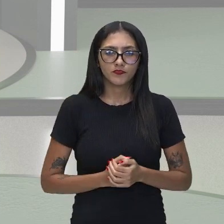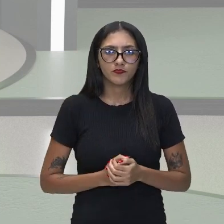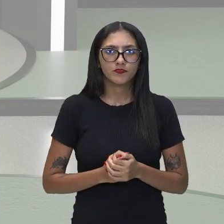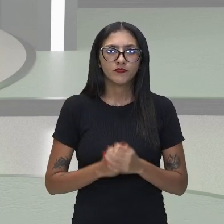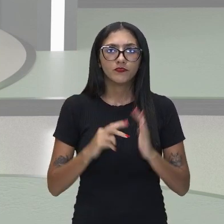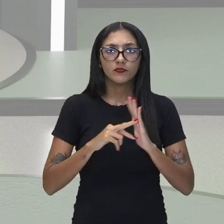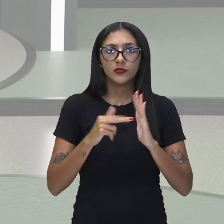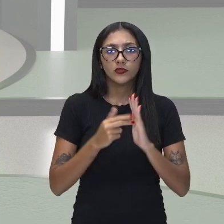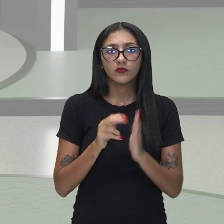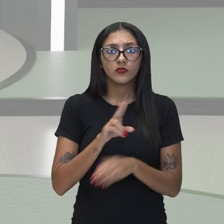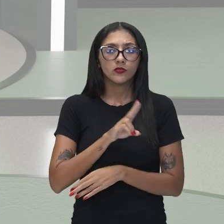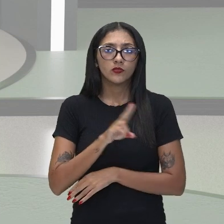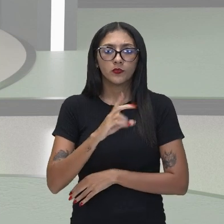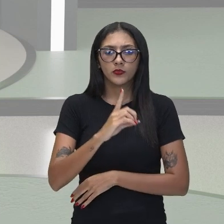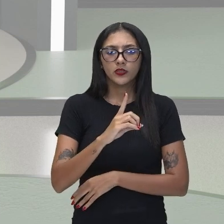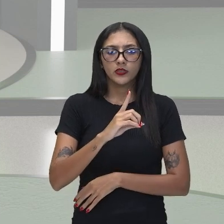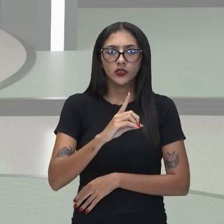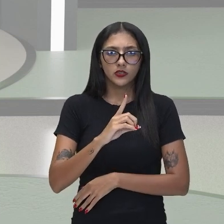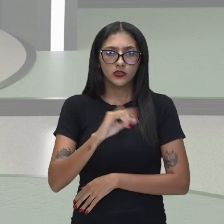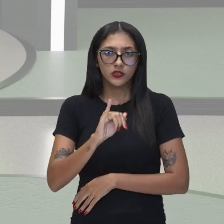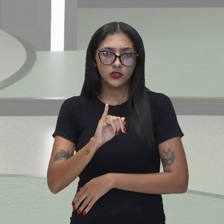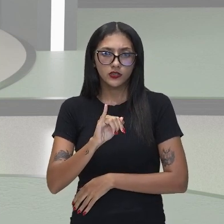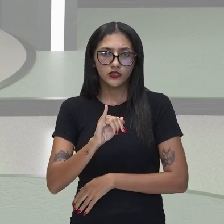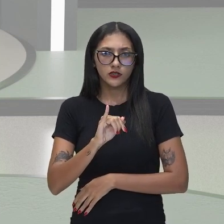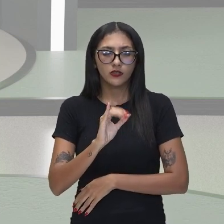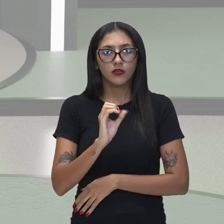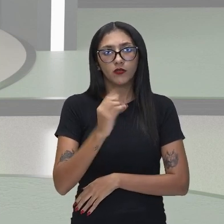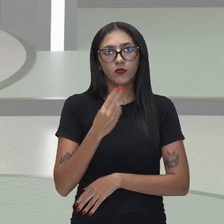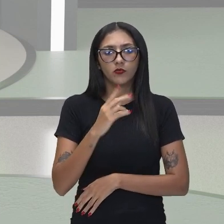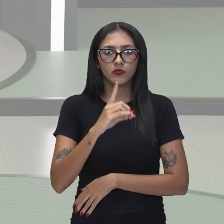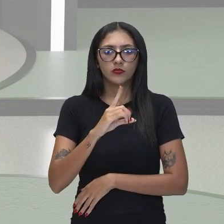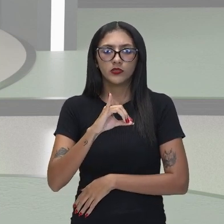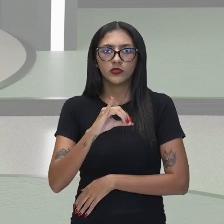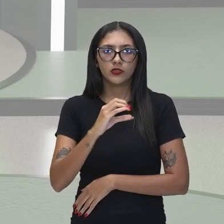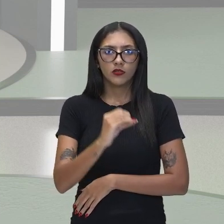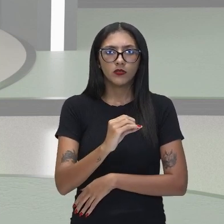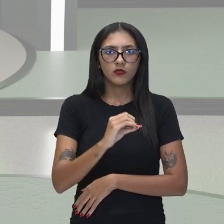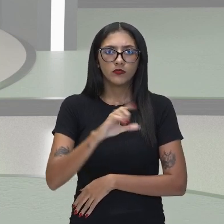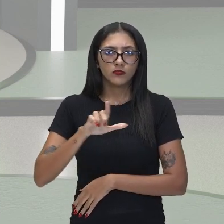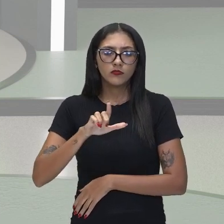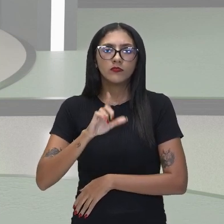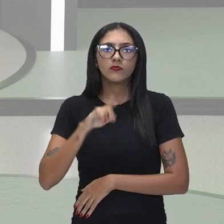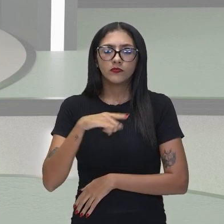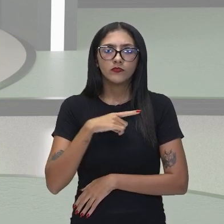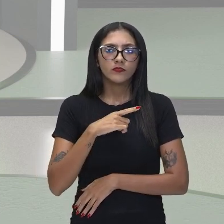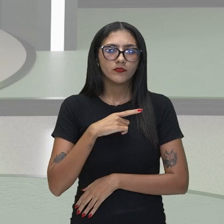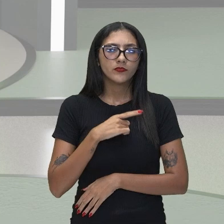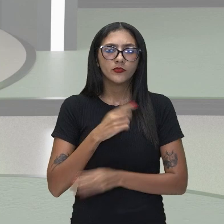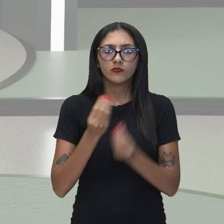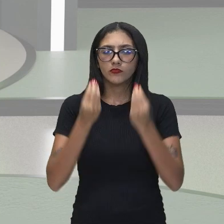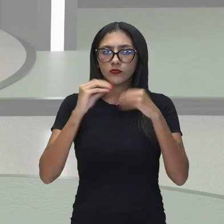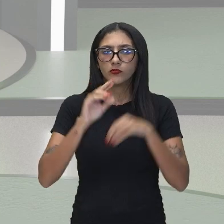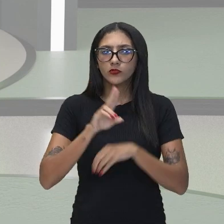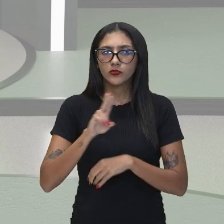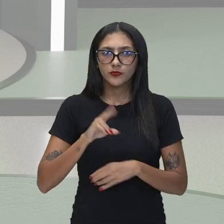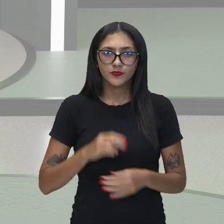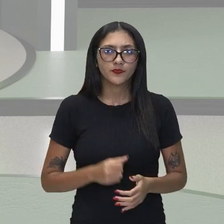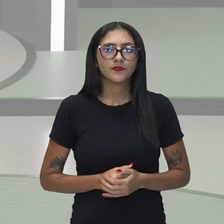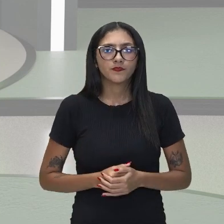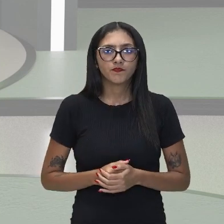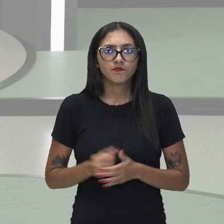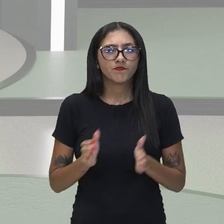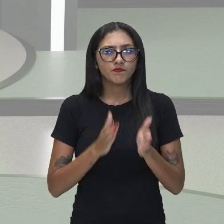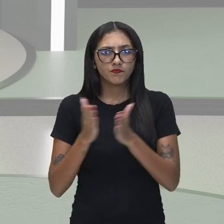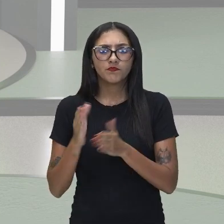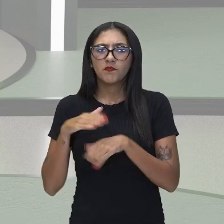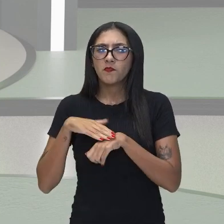diálcool ou diol. Então, lá na nomenclatura, esse diol vai aparecer no final do nome do composto. Agora, quando tem